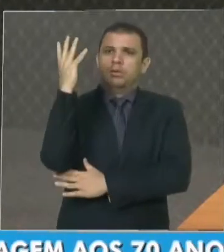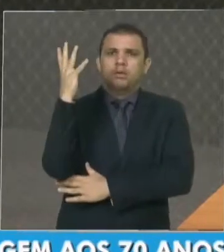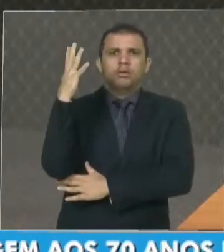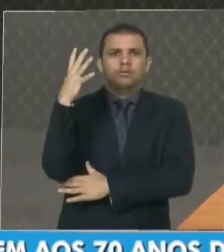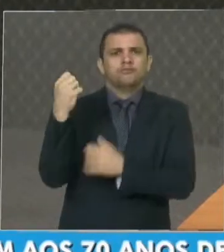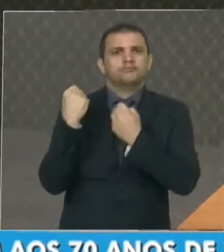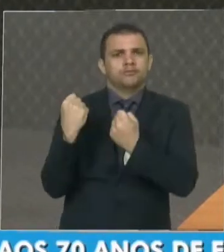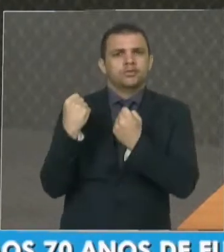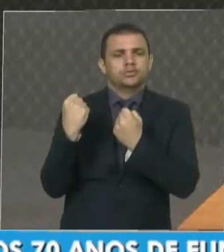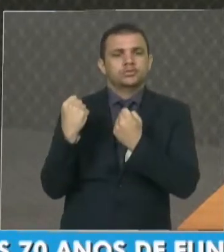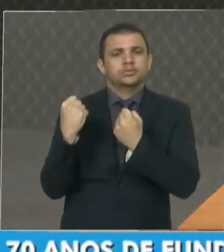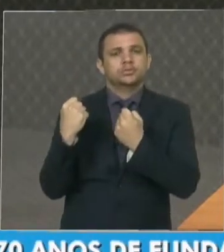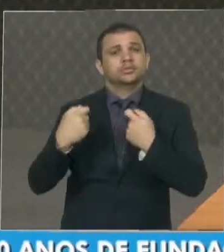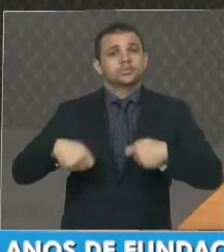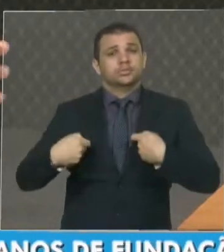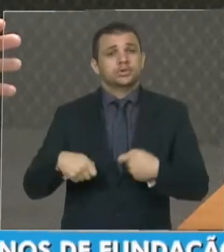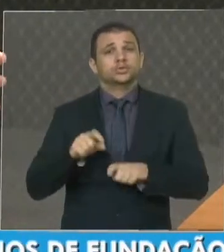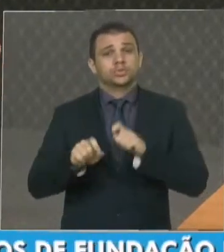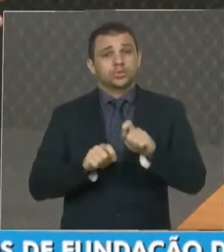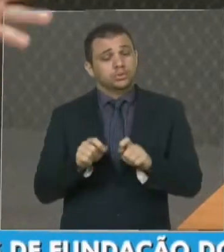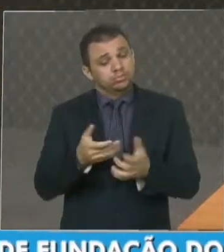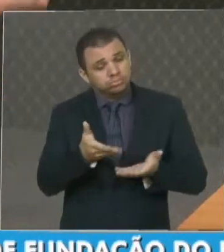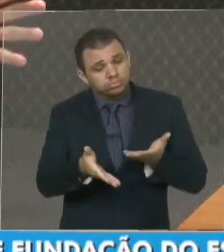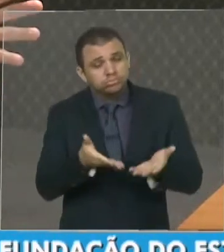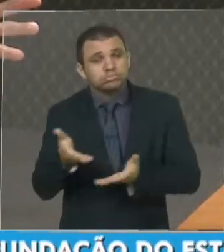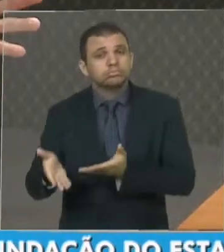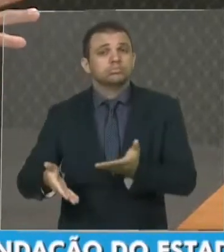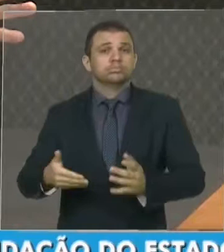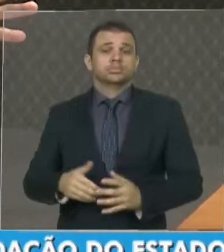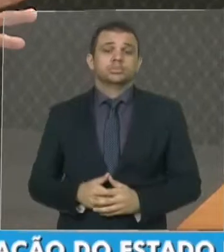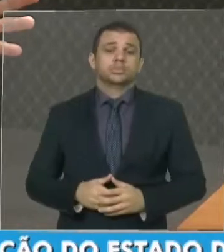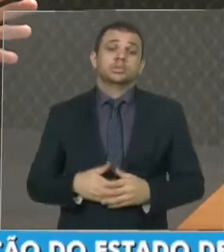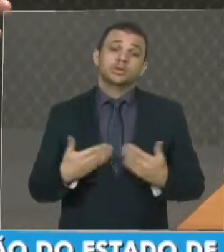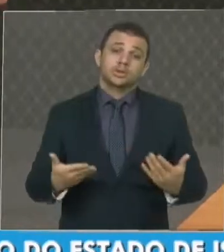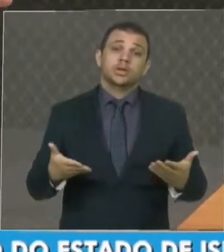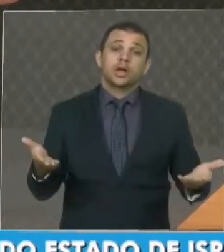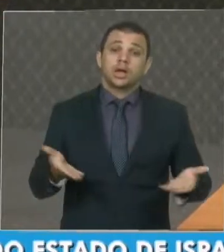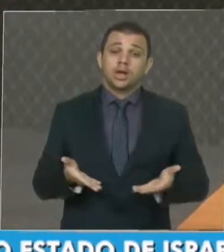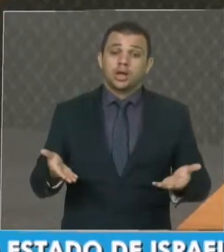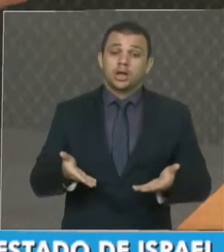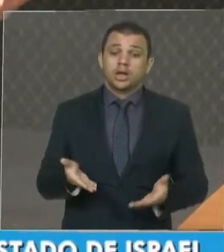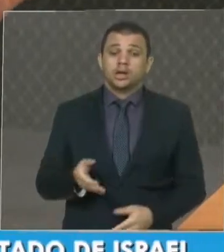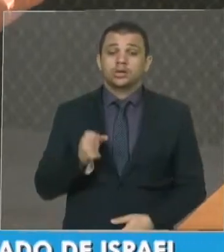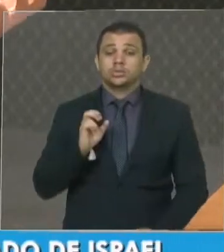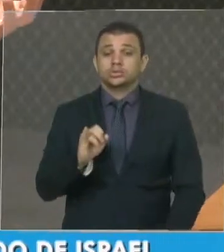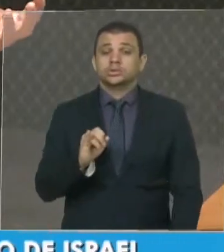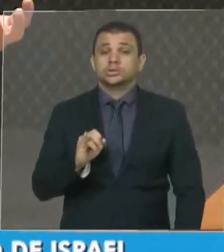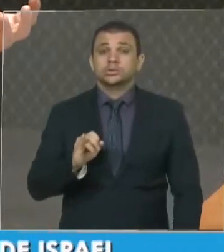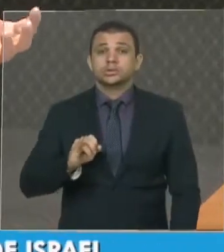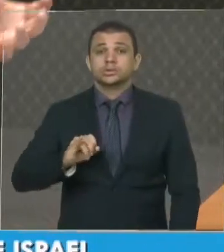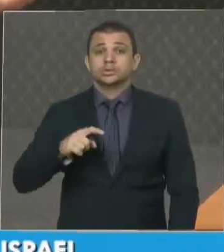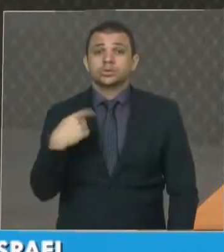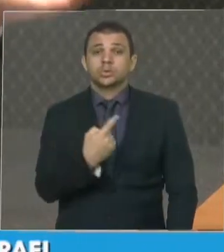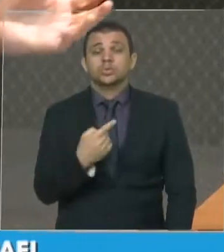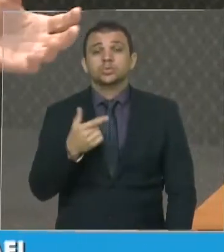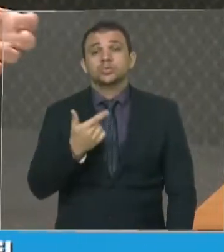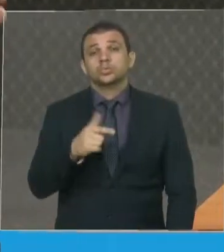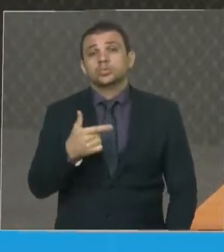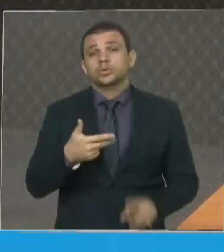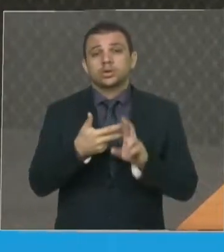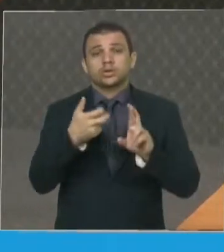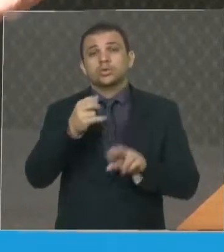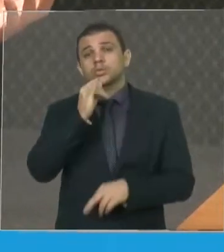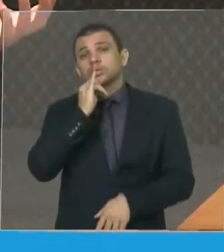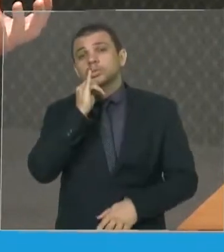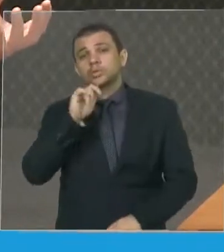somente cuidar, cuidar. E agora, quando não tivemos recursos como gás,